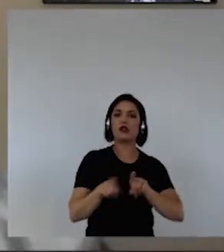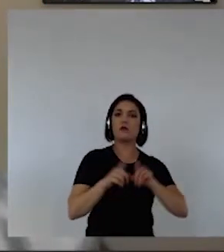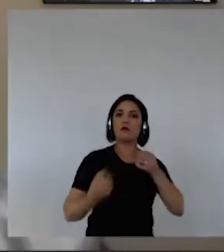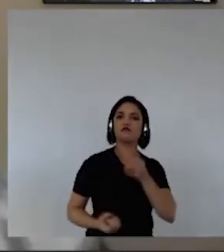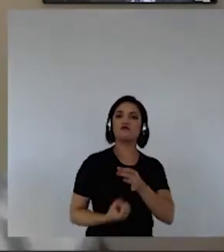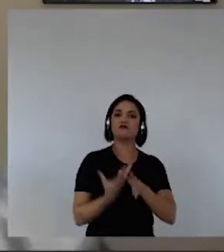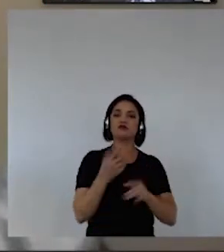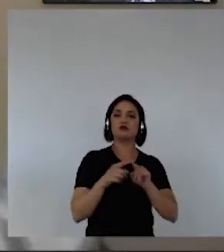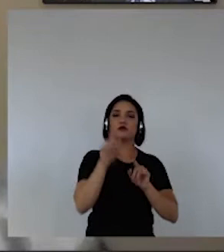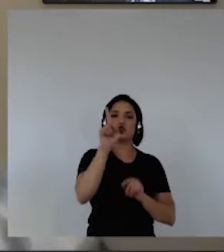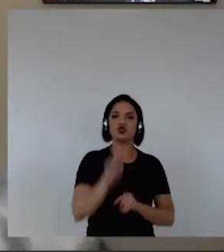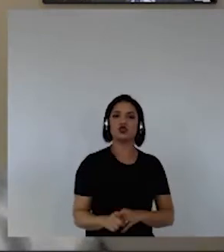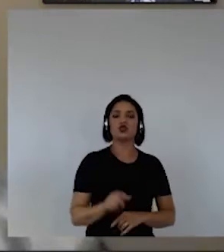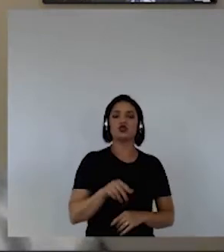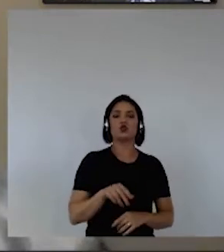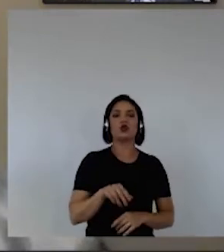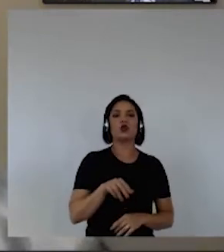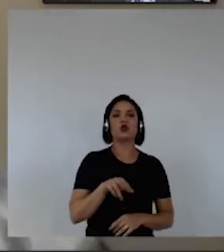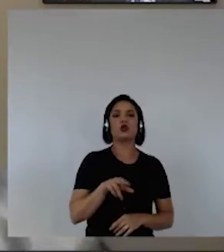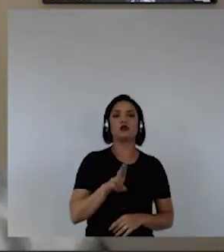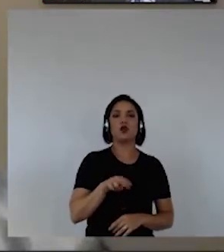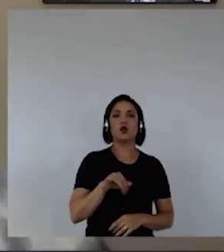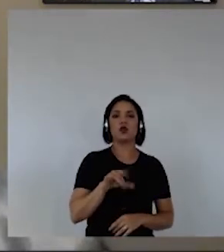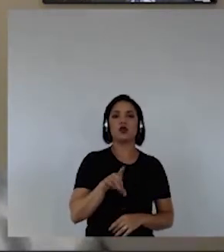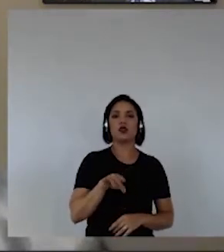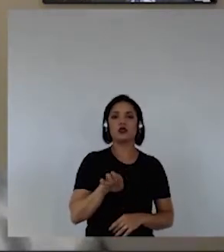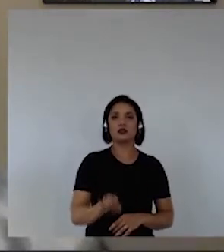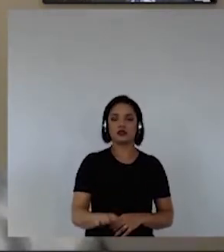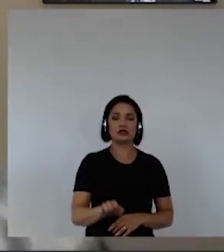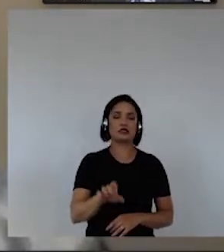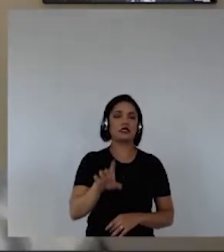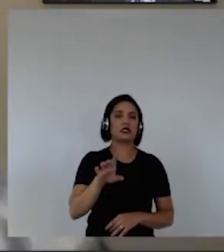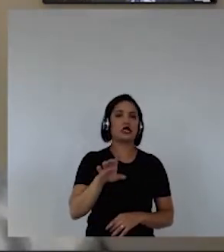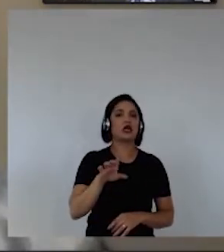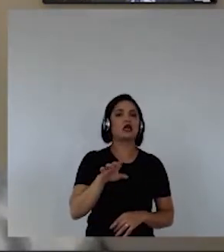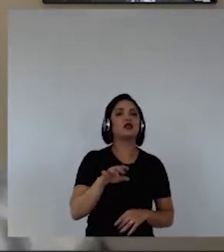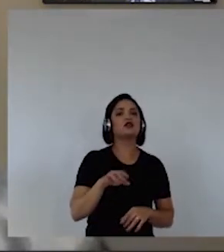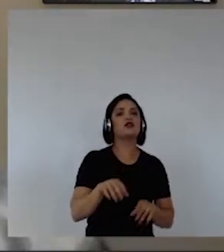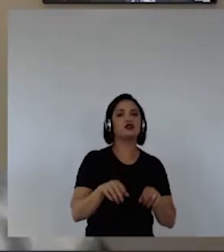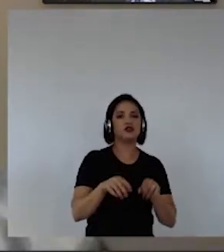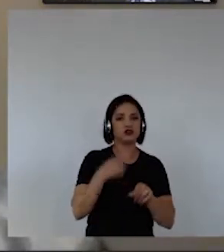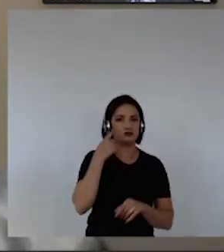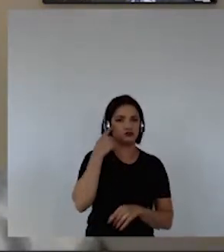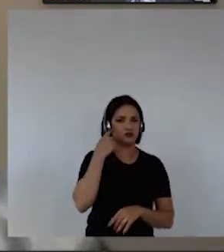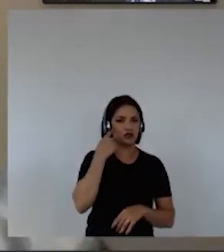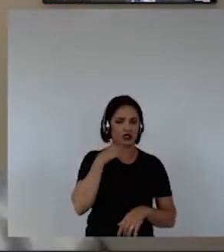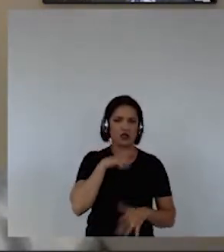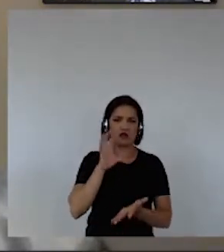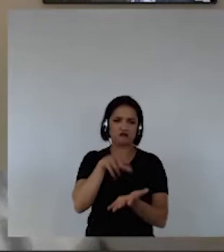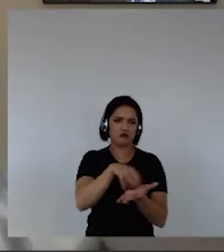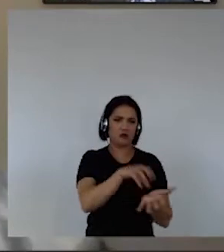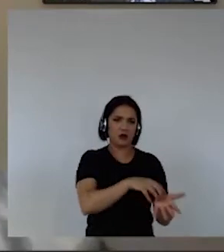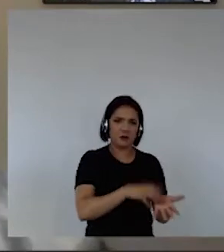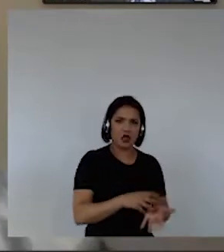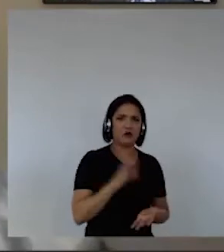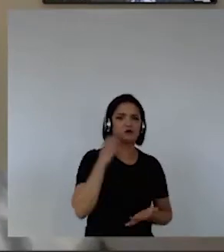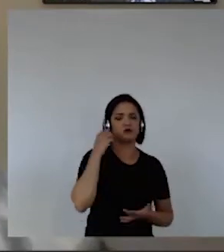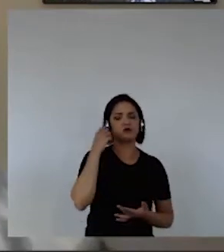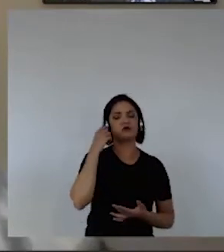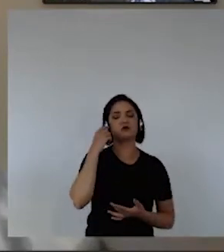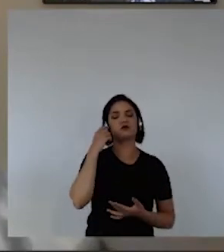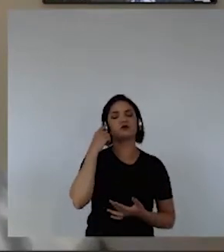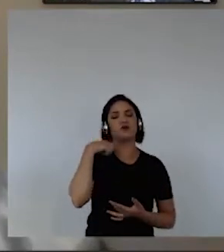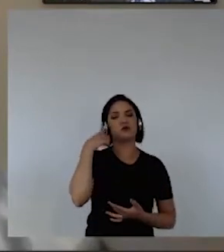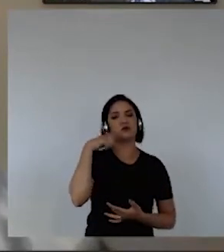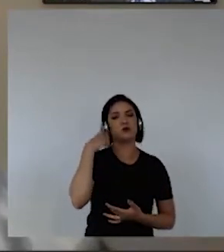fundadora e gestora da unidade do Neves de Rosso e Fonseca Advogados Associados em Natal, Rio Grande